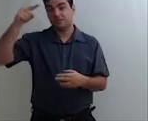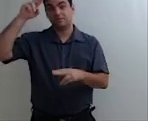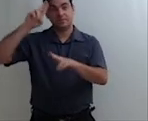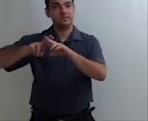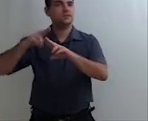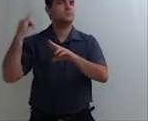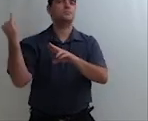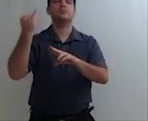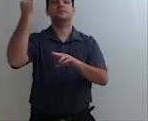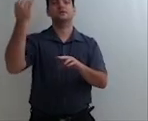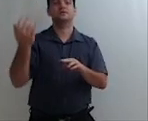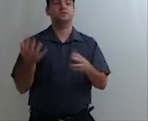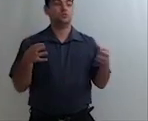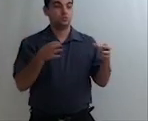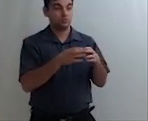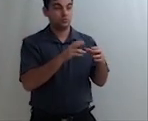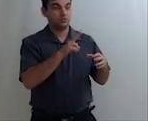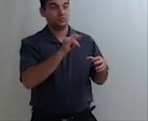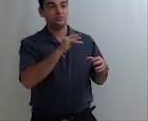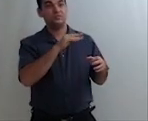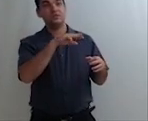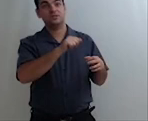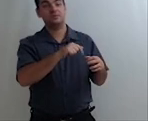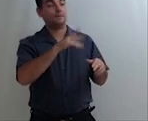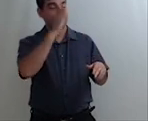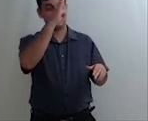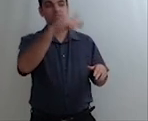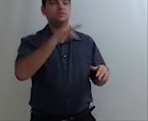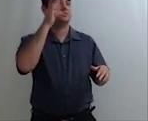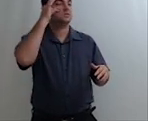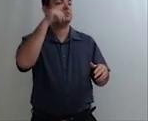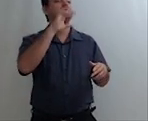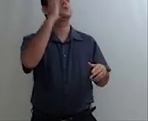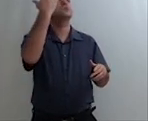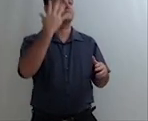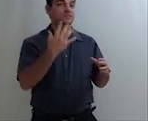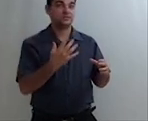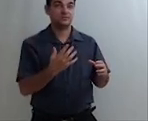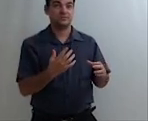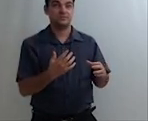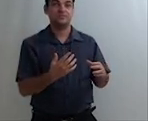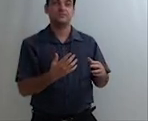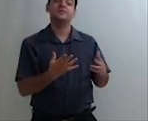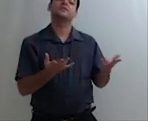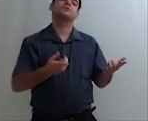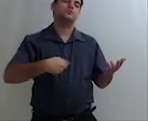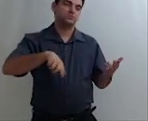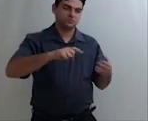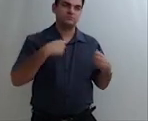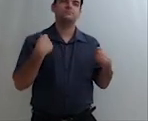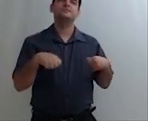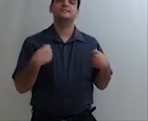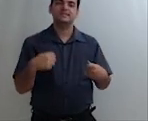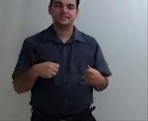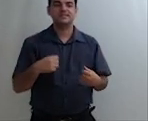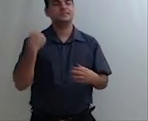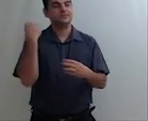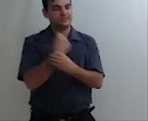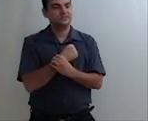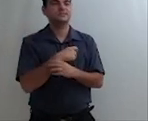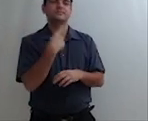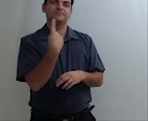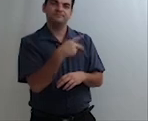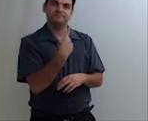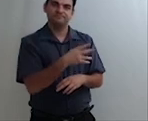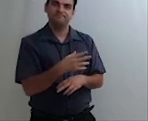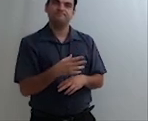vítimas são as principais testemunhas dos Fatos e há que se garantir as mesmas as mesmas a